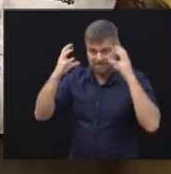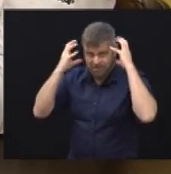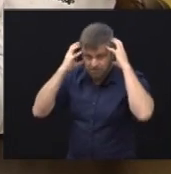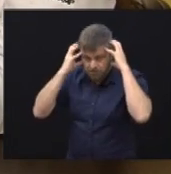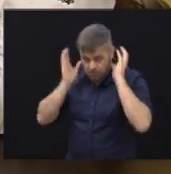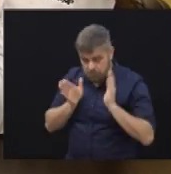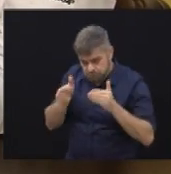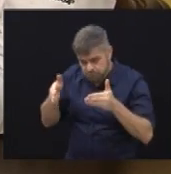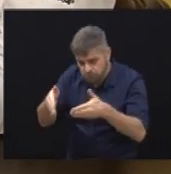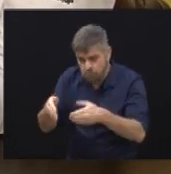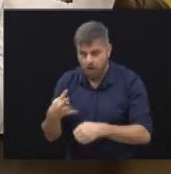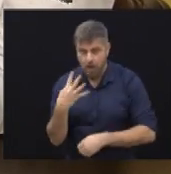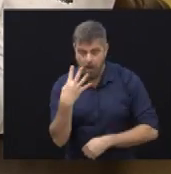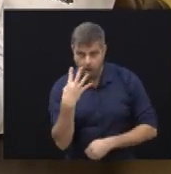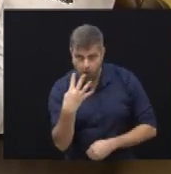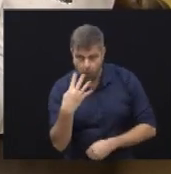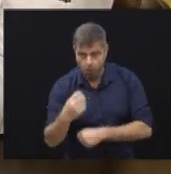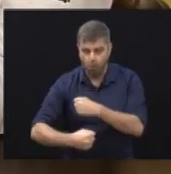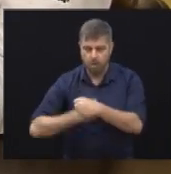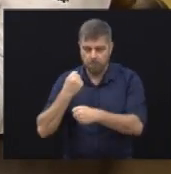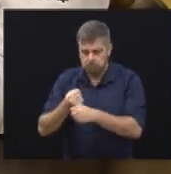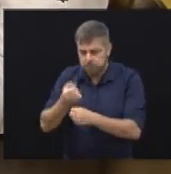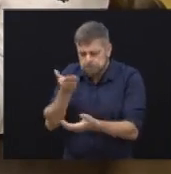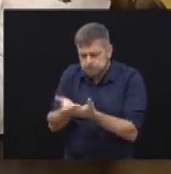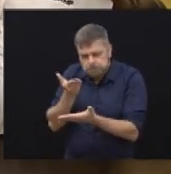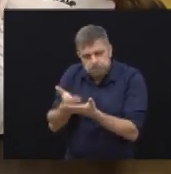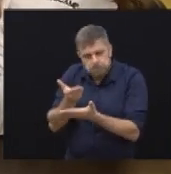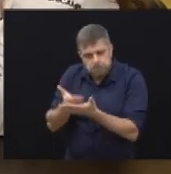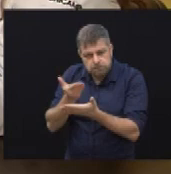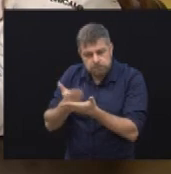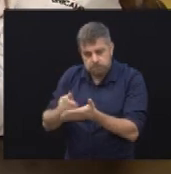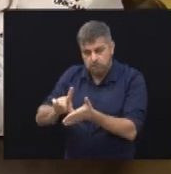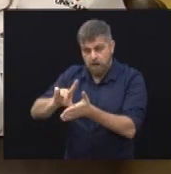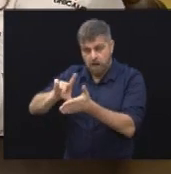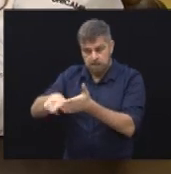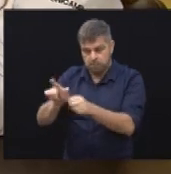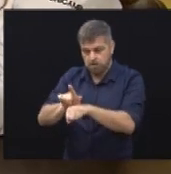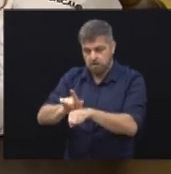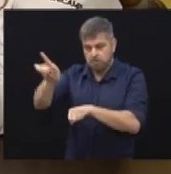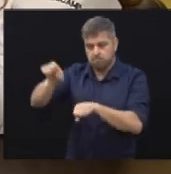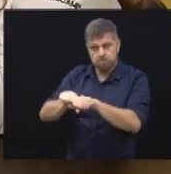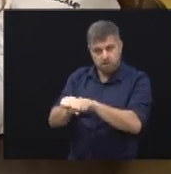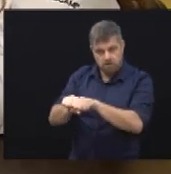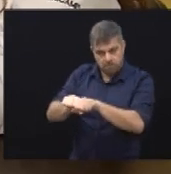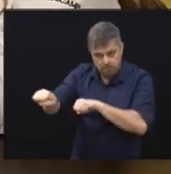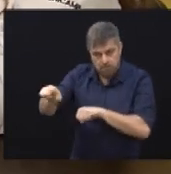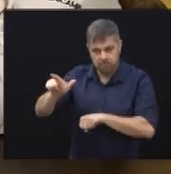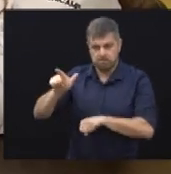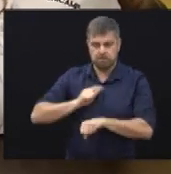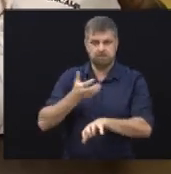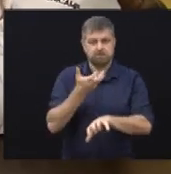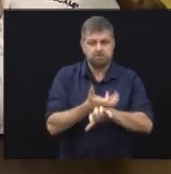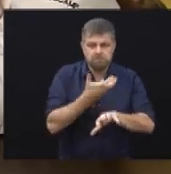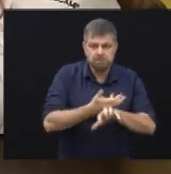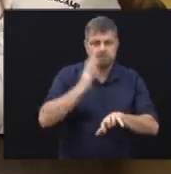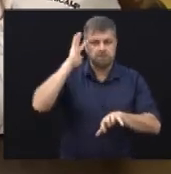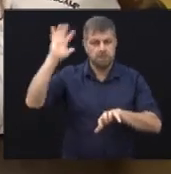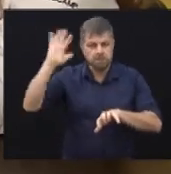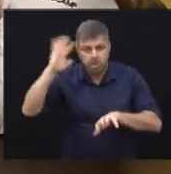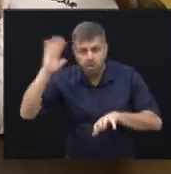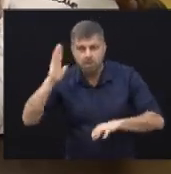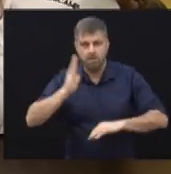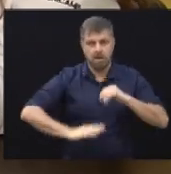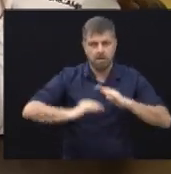fonoaudiologia. A duração do curso é de 4 anos. E depois dessa graduação, tendo as disciplinas teóricas